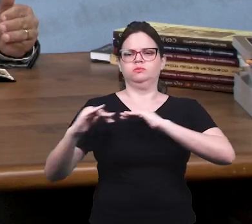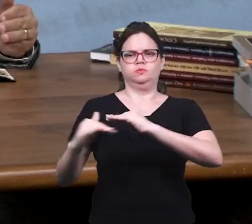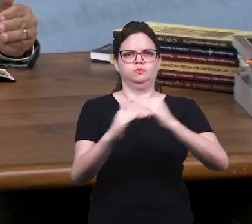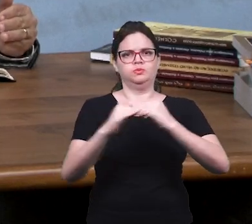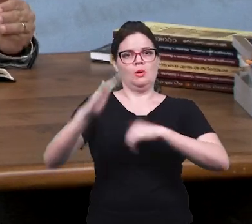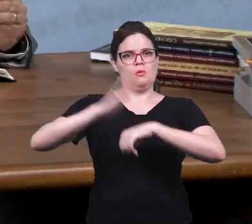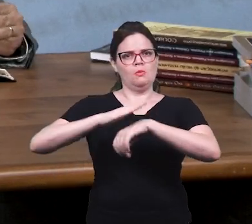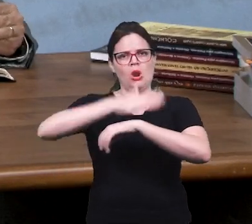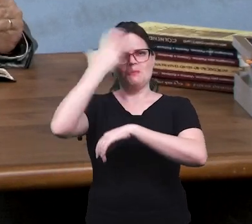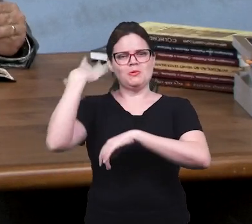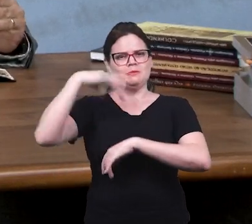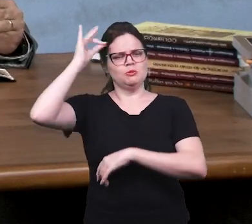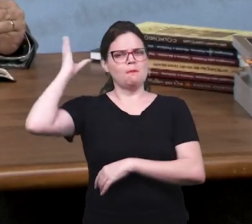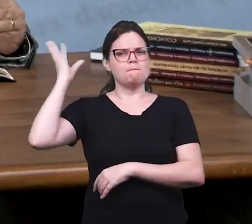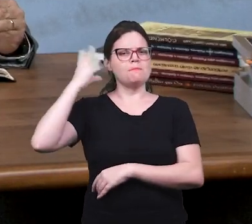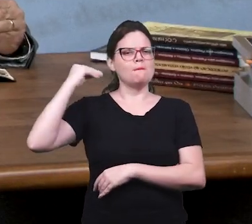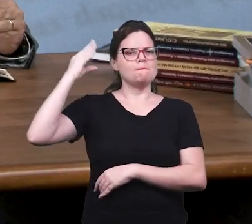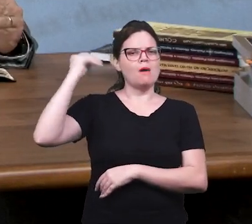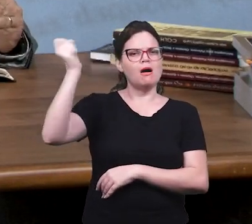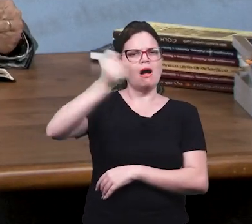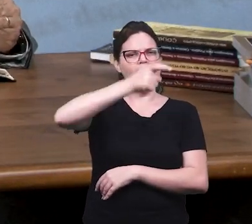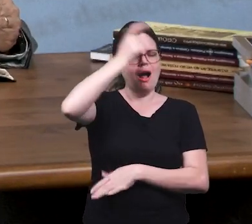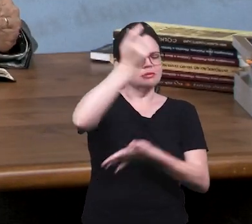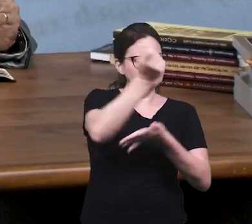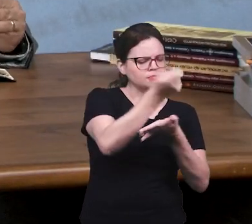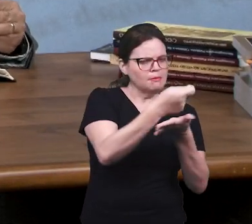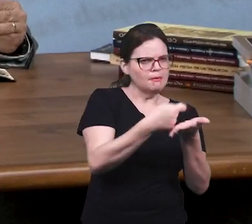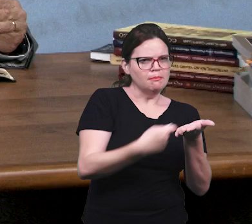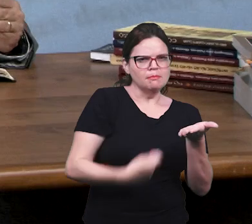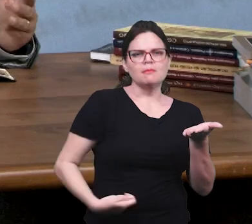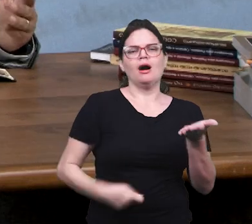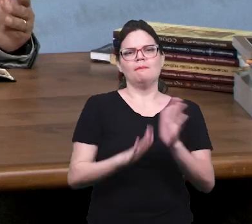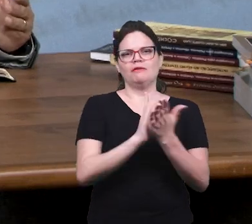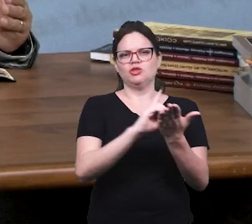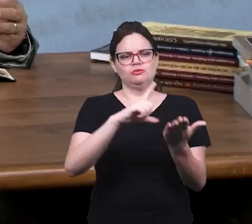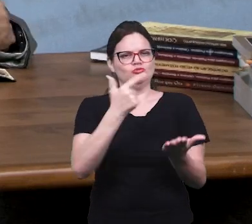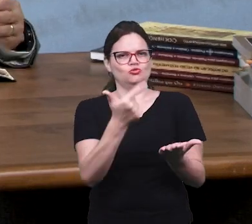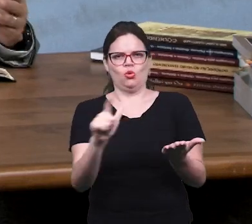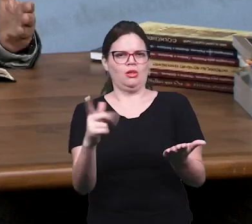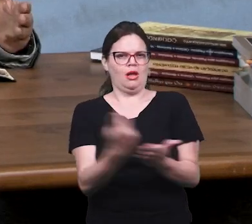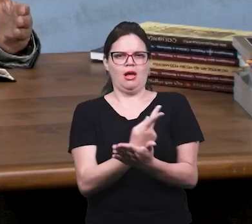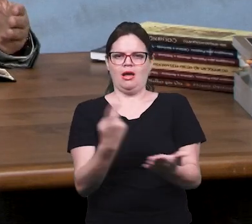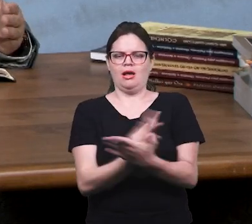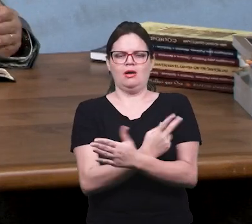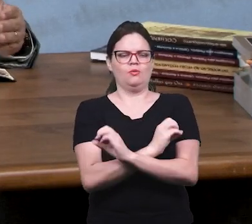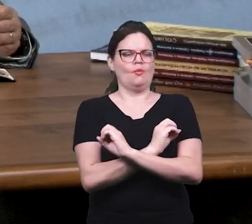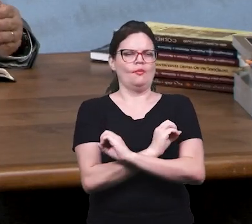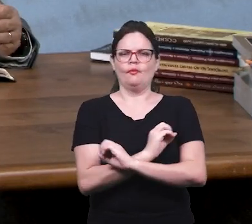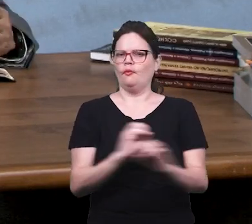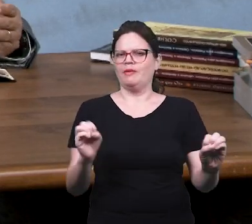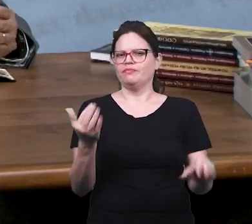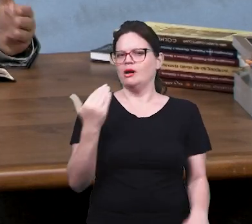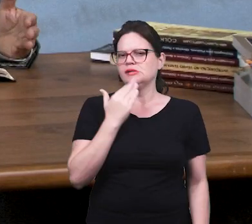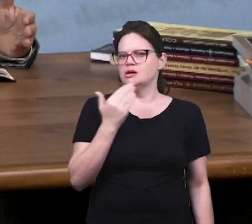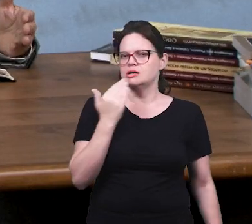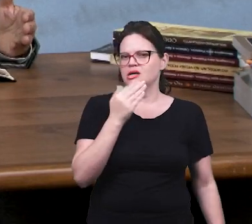ditou, a Bíblia constitui um livro inerrante, ou seja, um livro inteiramente desprovido